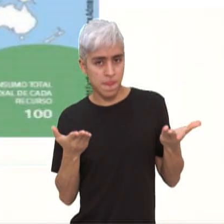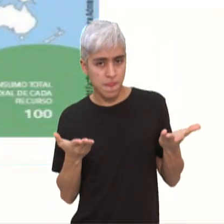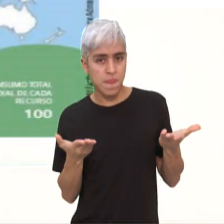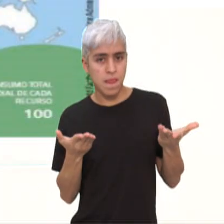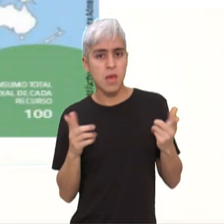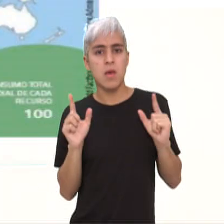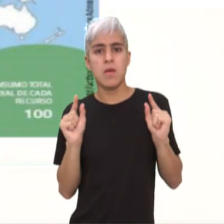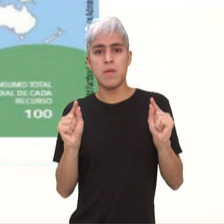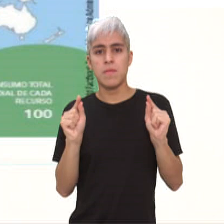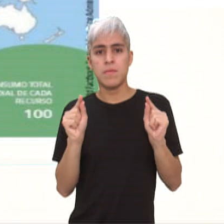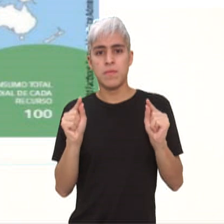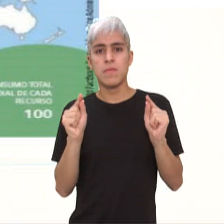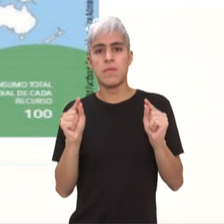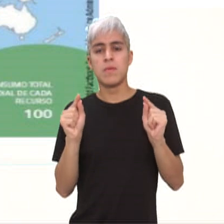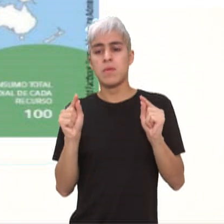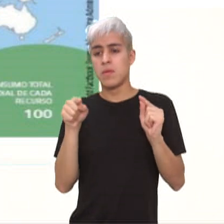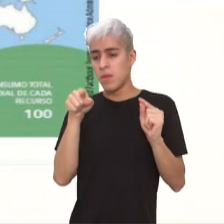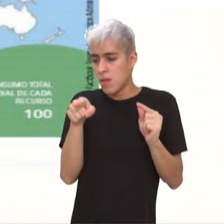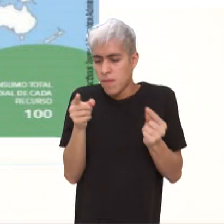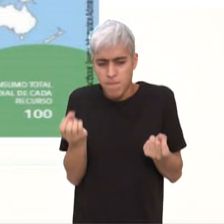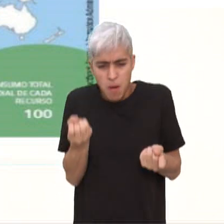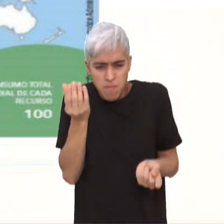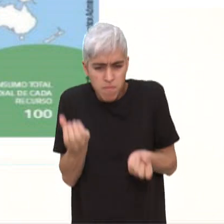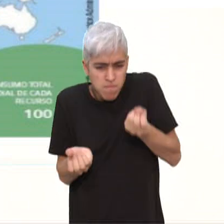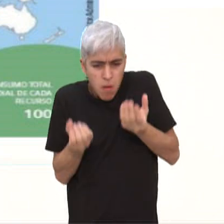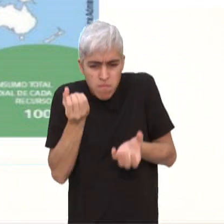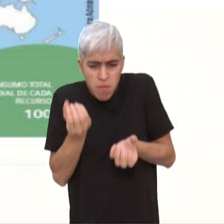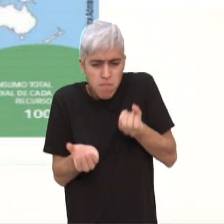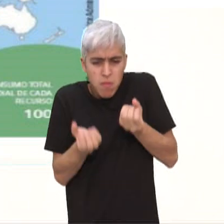um grande produtor